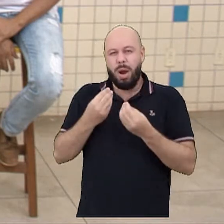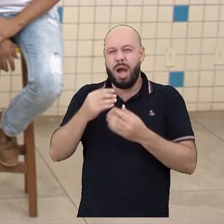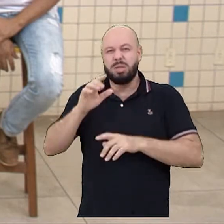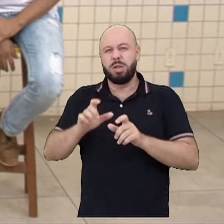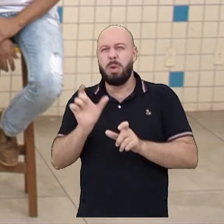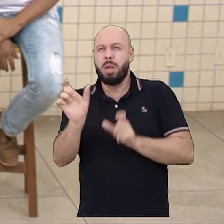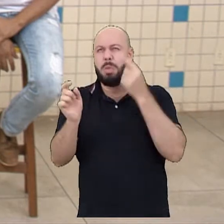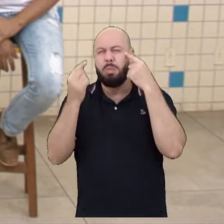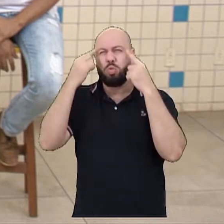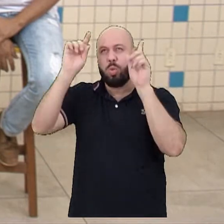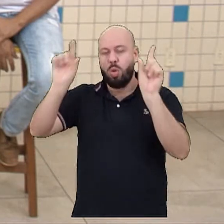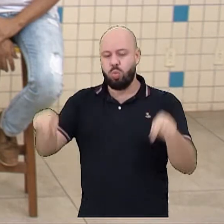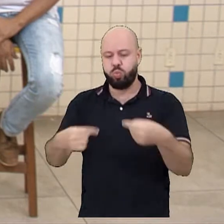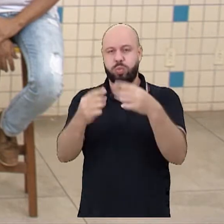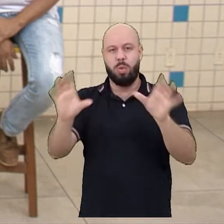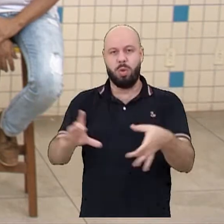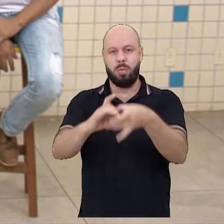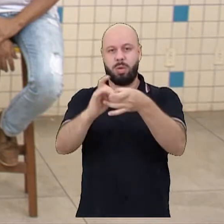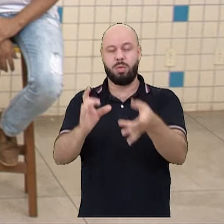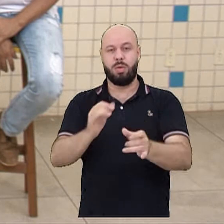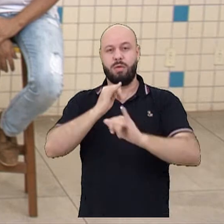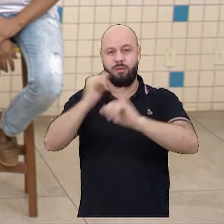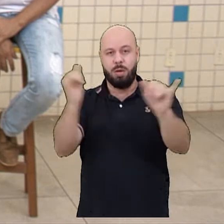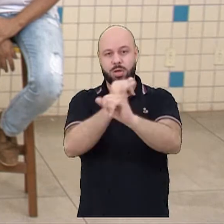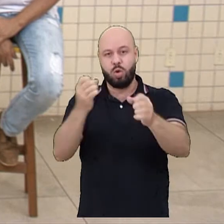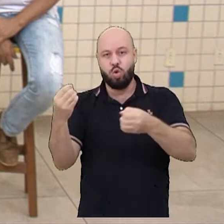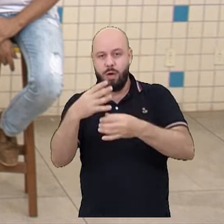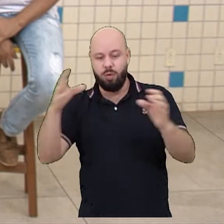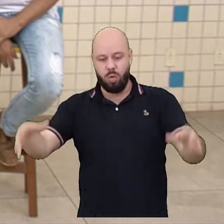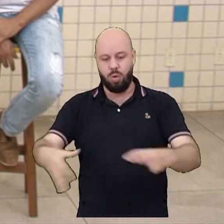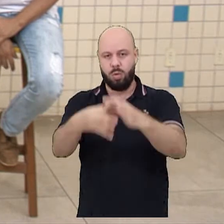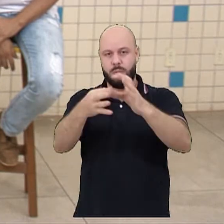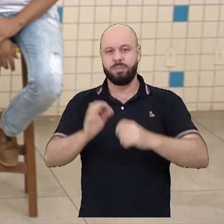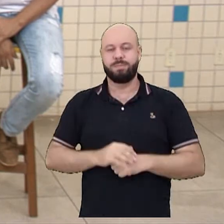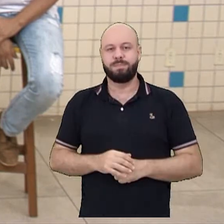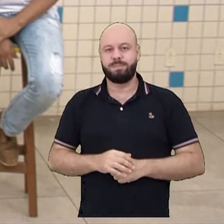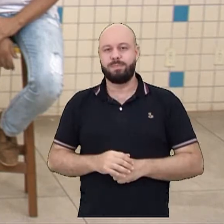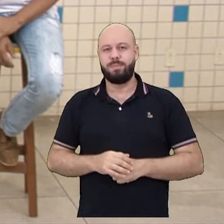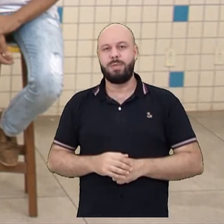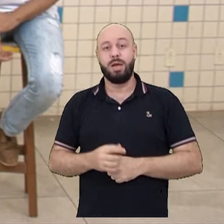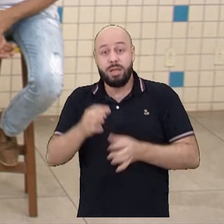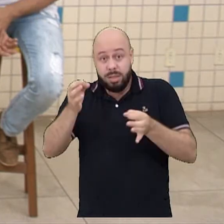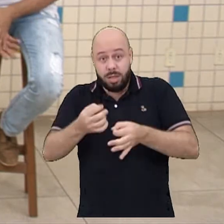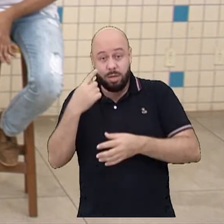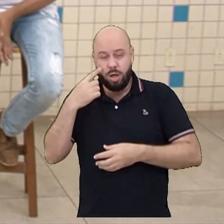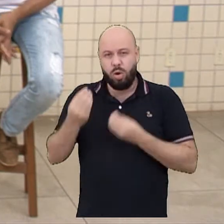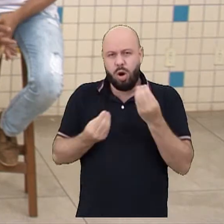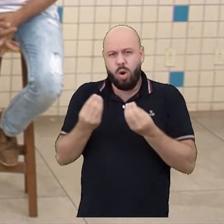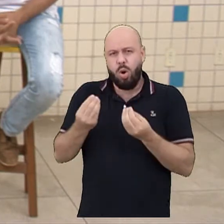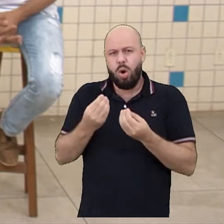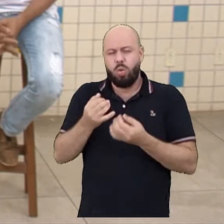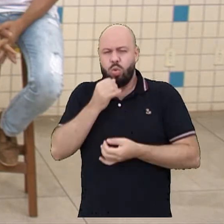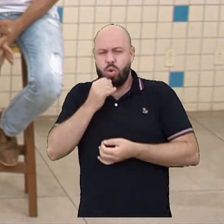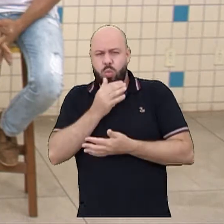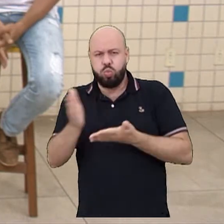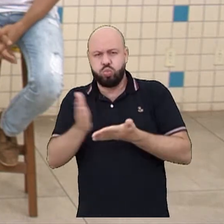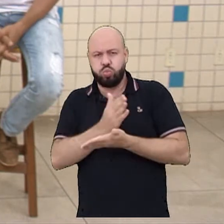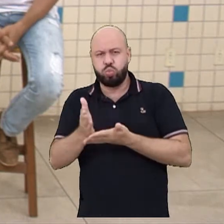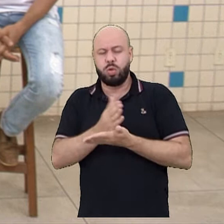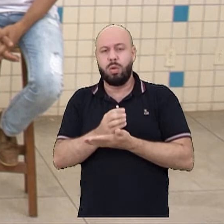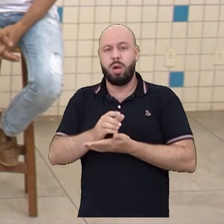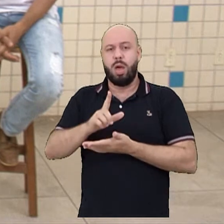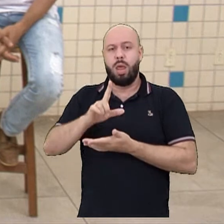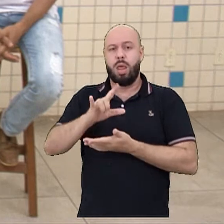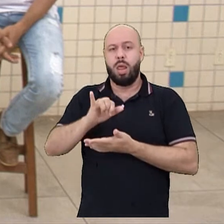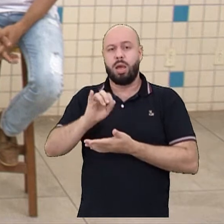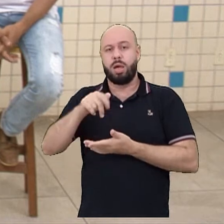uma nova informação, tá certo, pessoal? Então, nós vamos ver aqui alguns exemplos aí de linkers,